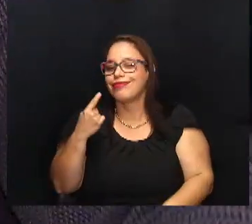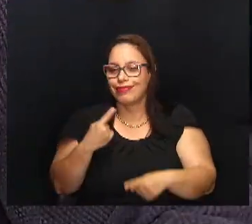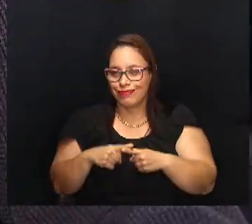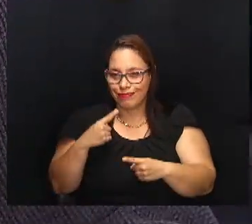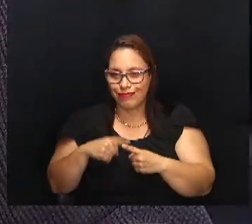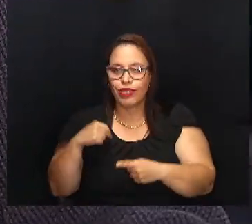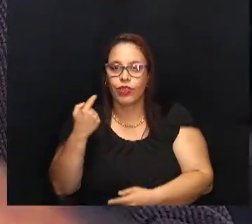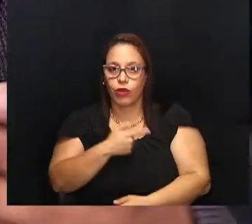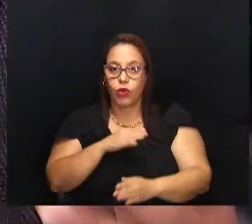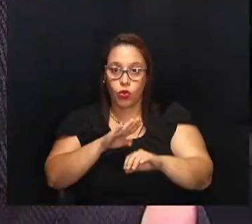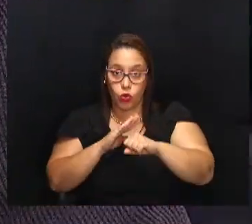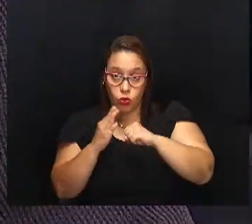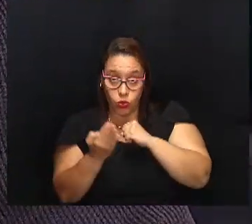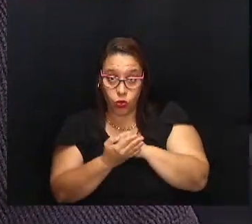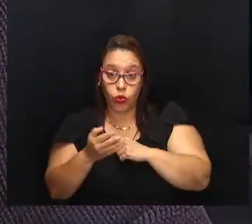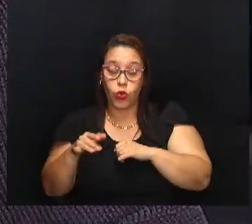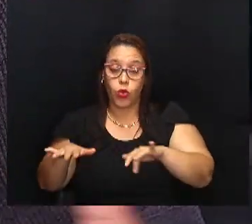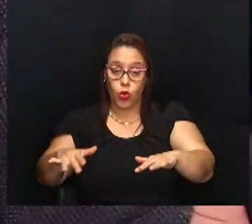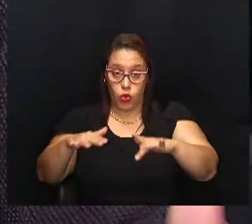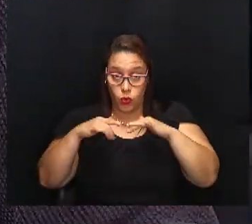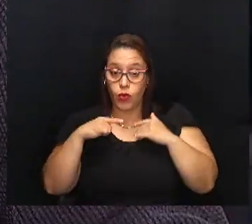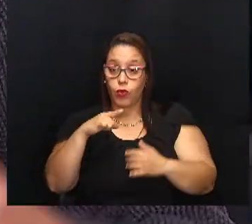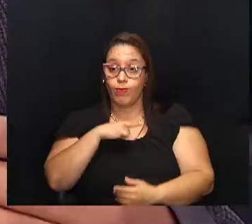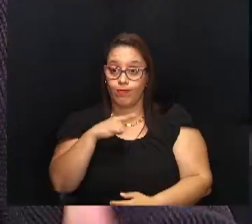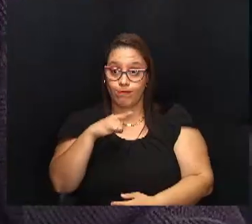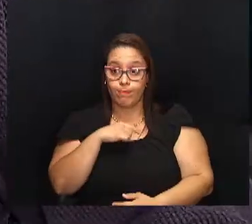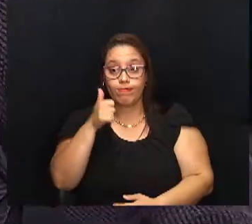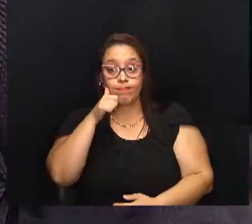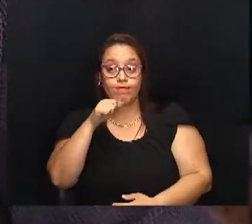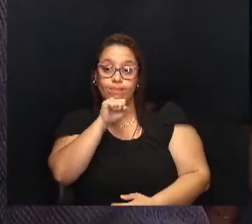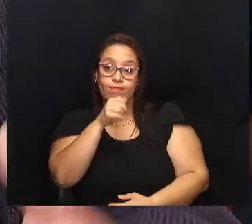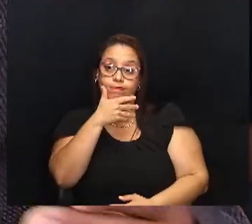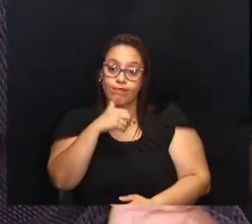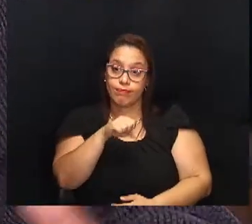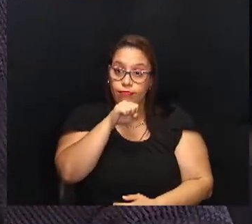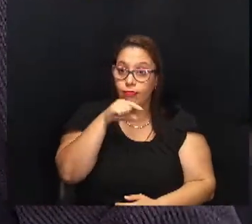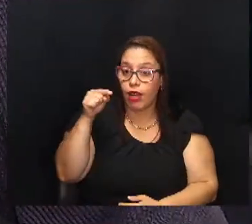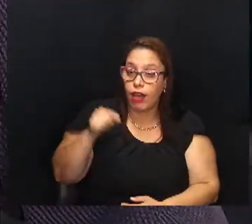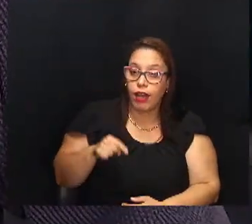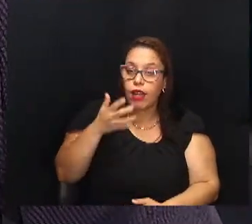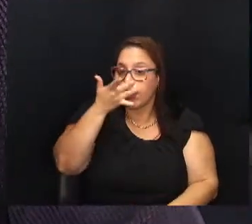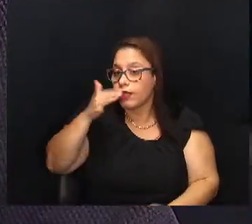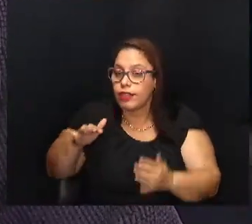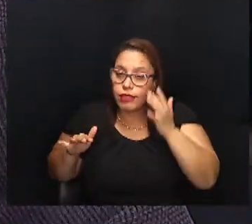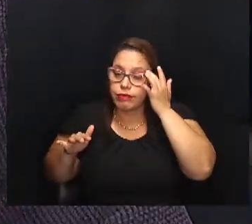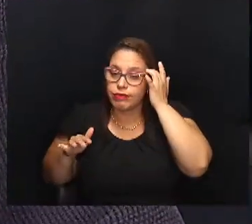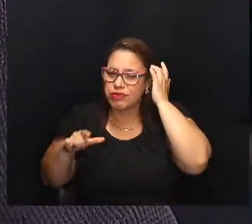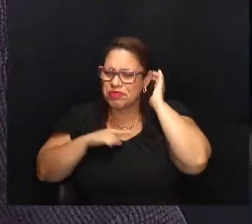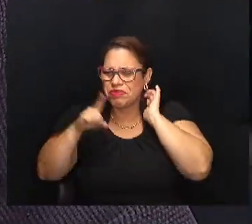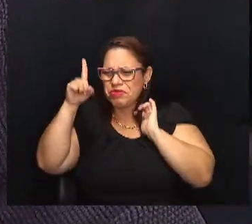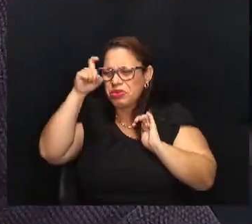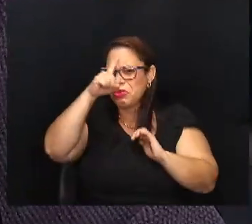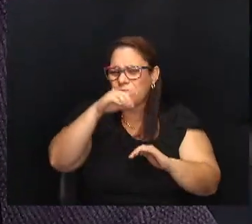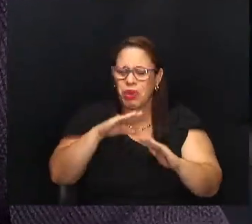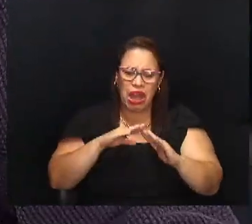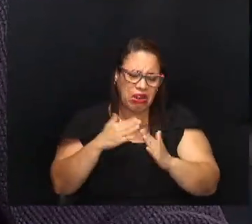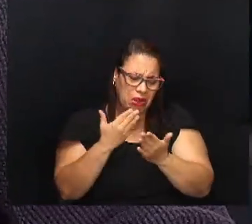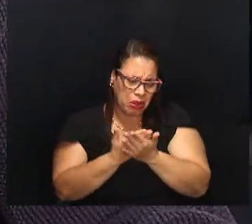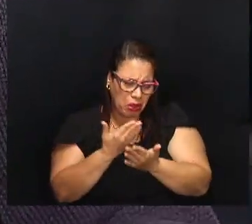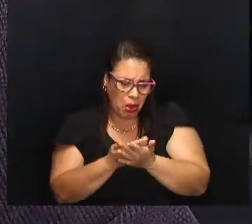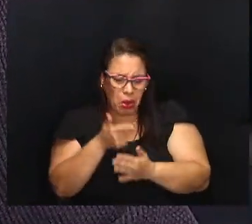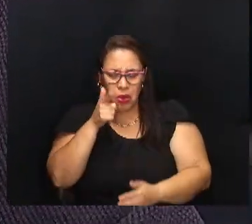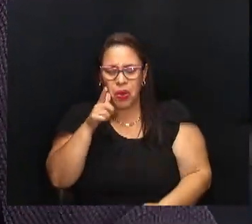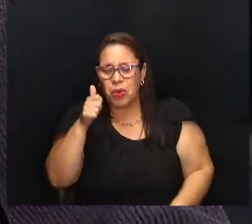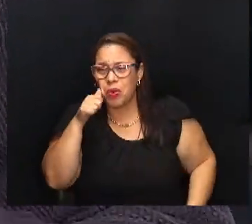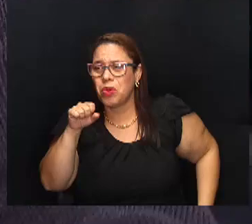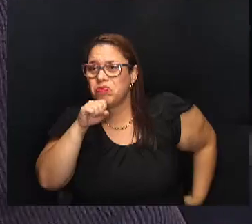nosso bairro, do público que a gente tem. A gente tem muitos pais, mães aqui, crianças que tinham dificuldade na escola. E os